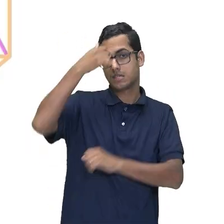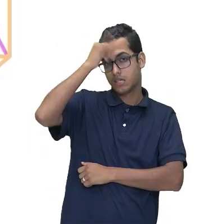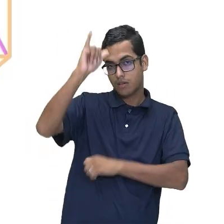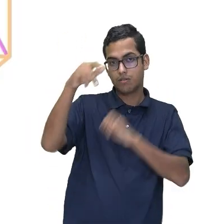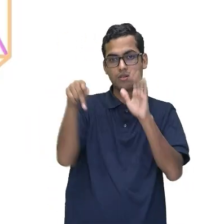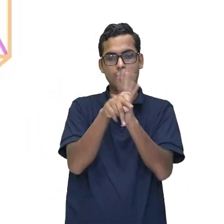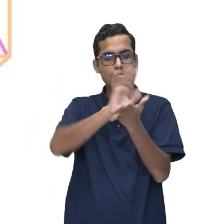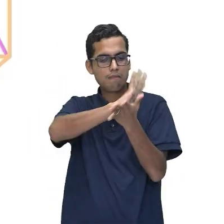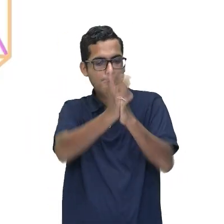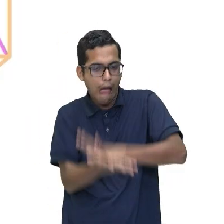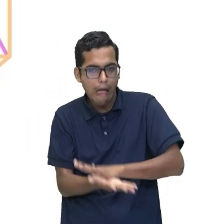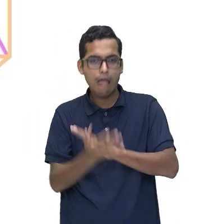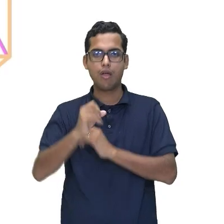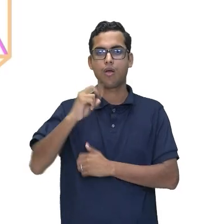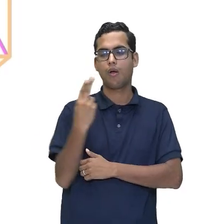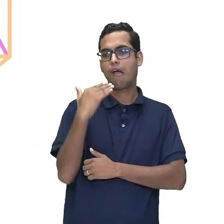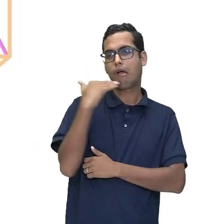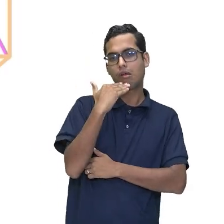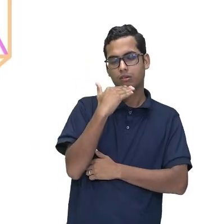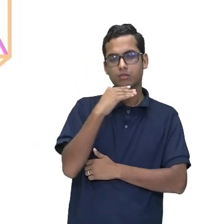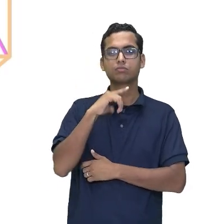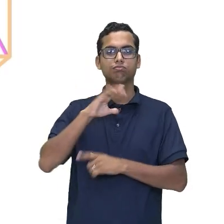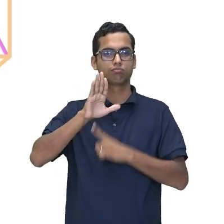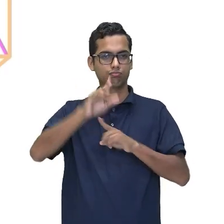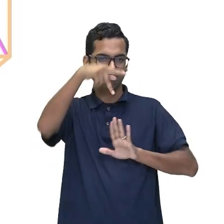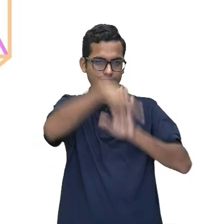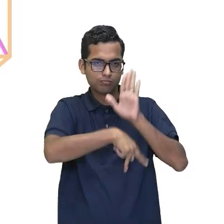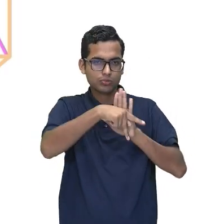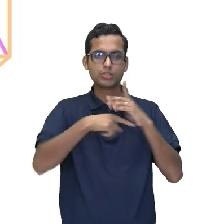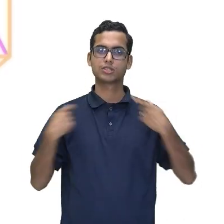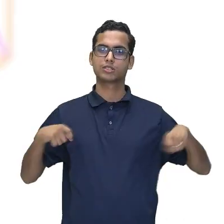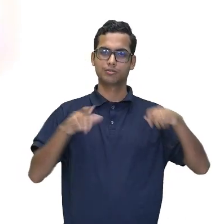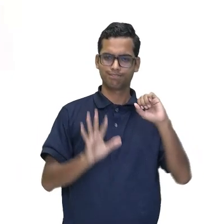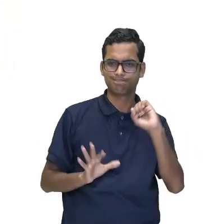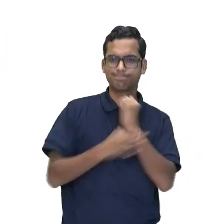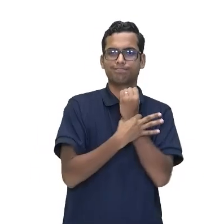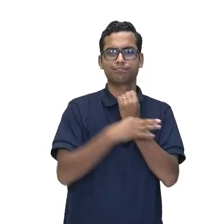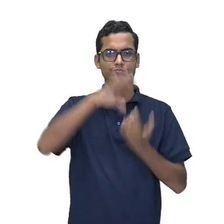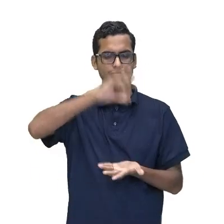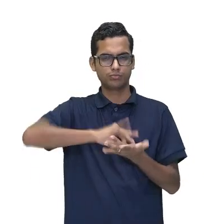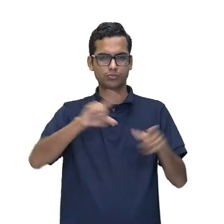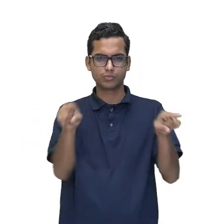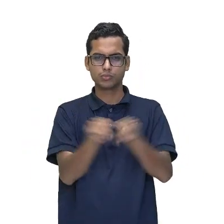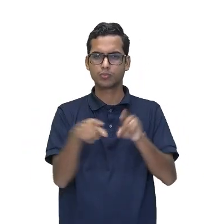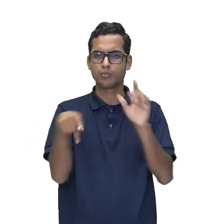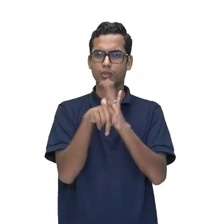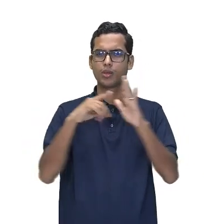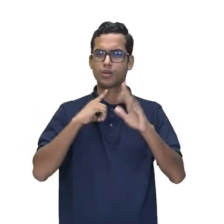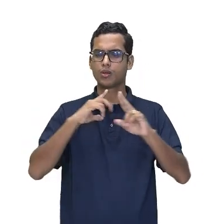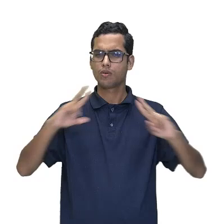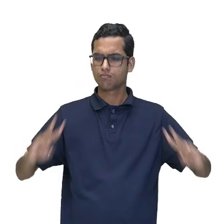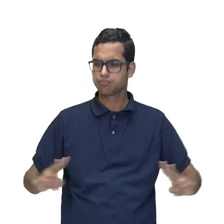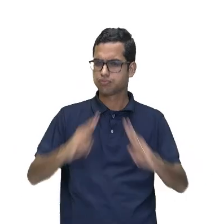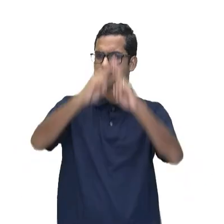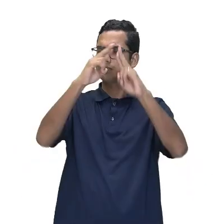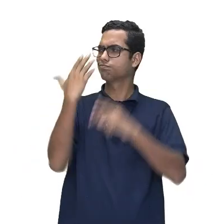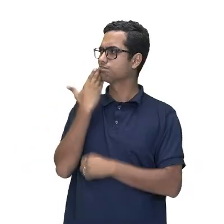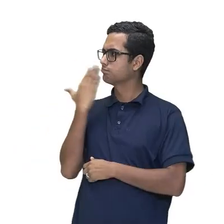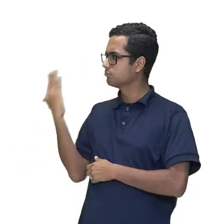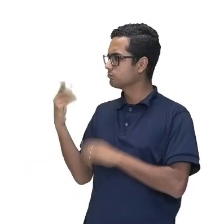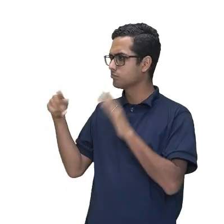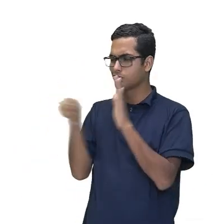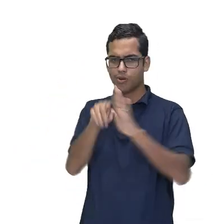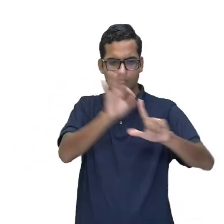ou a falhar, tornando-a ideal para projetos que exigem segurança. Eficiência. O triângulo é uma forma